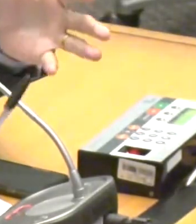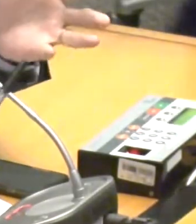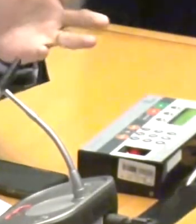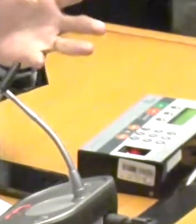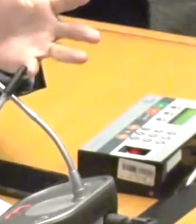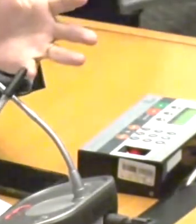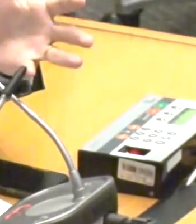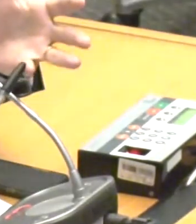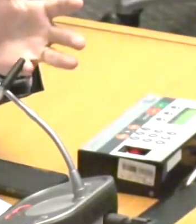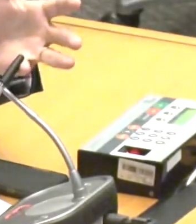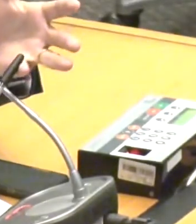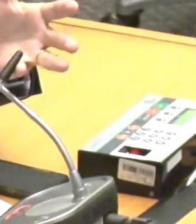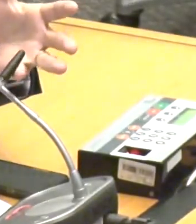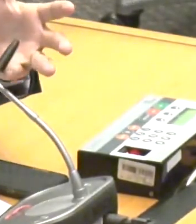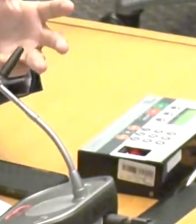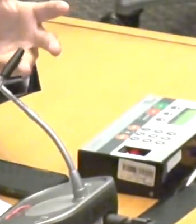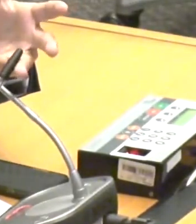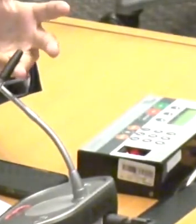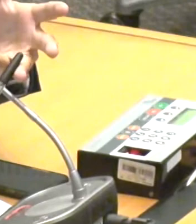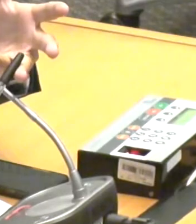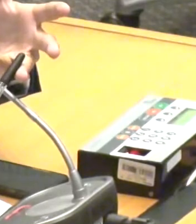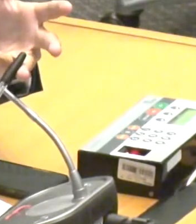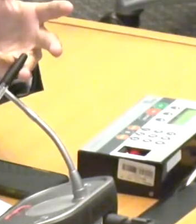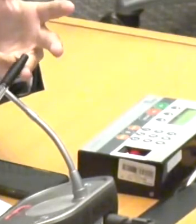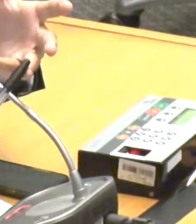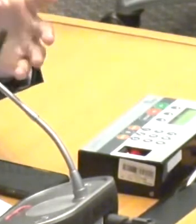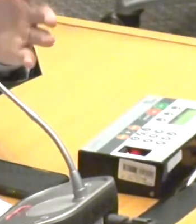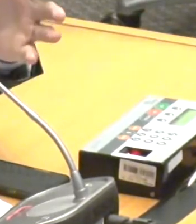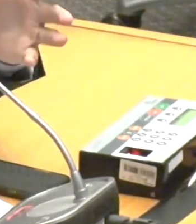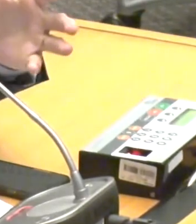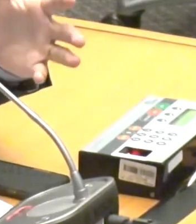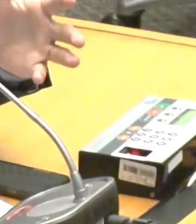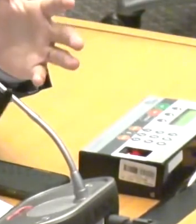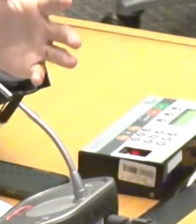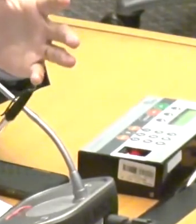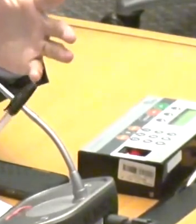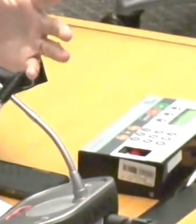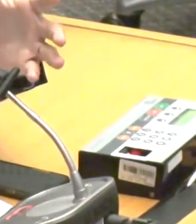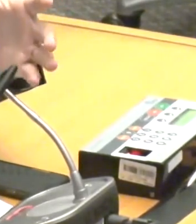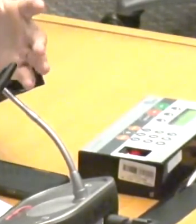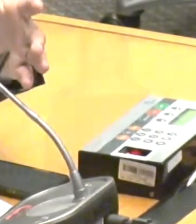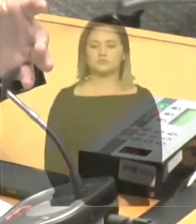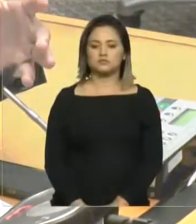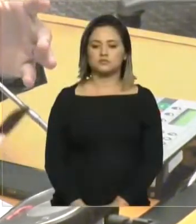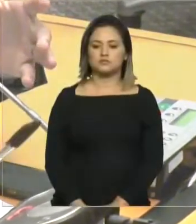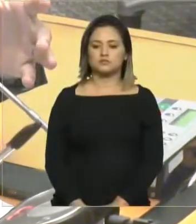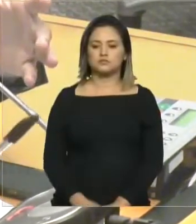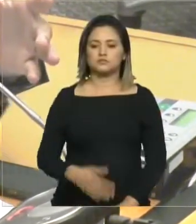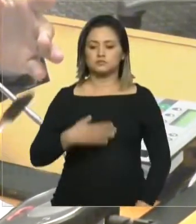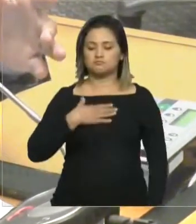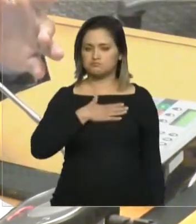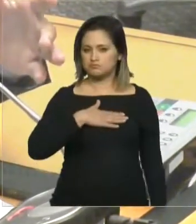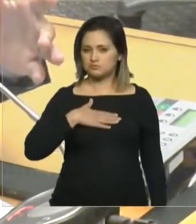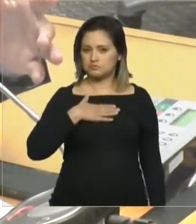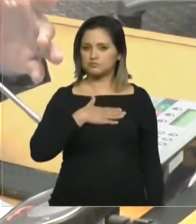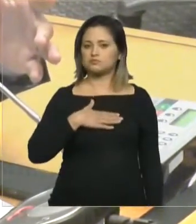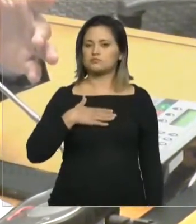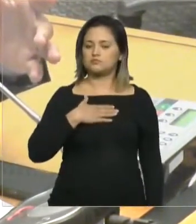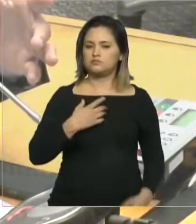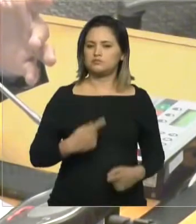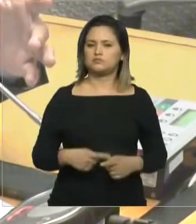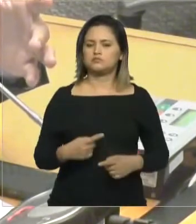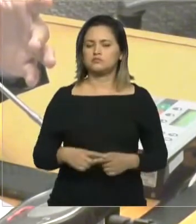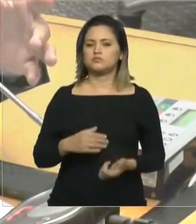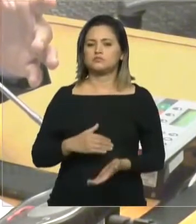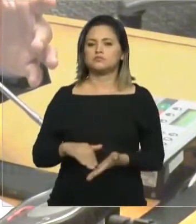me solidarizo com o secretário Carlos Lulo, toda a sua equipe, que não tem medido os esforços para garantir esses serviços. Nenhum estado da